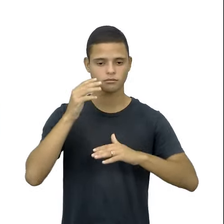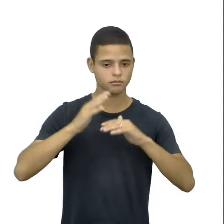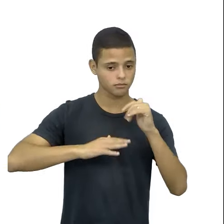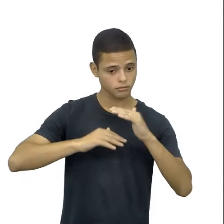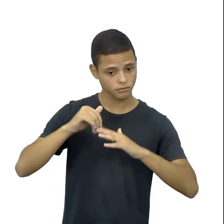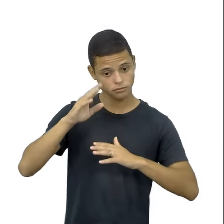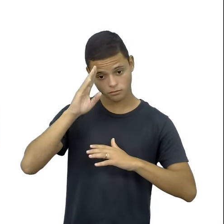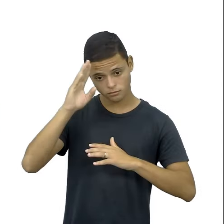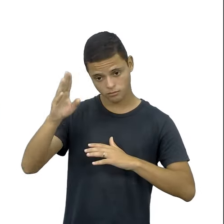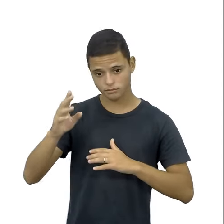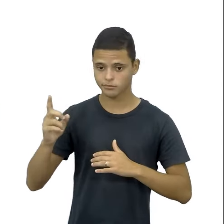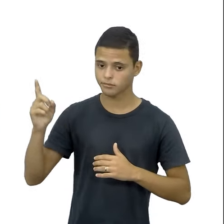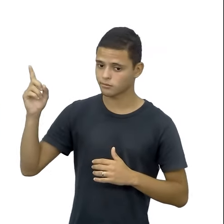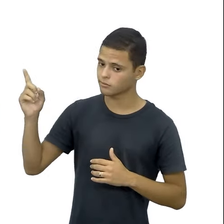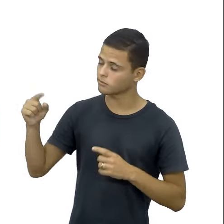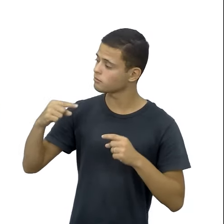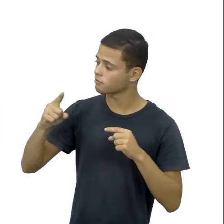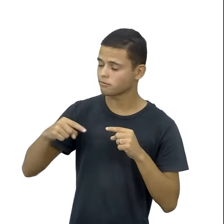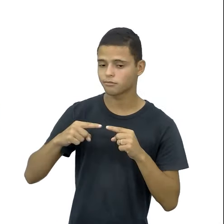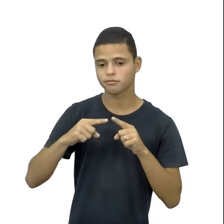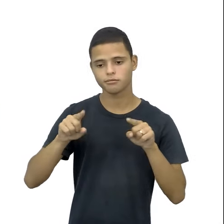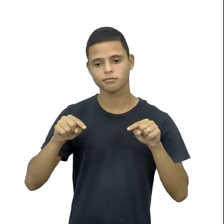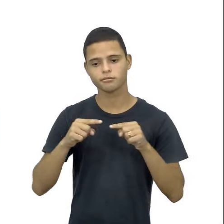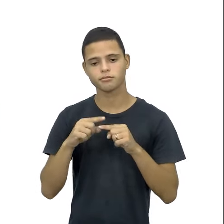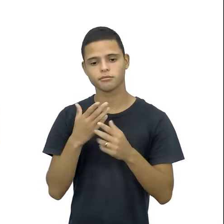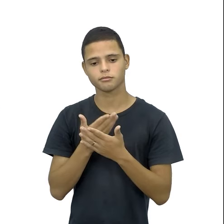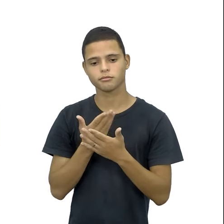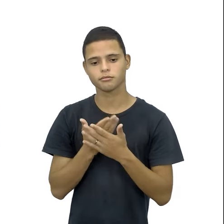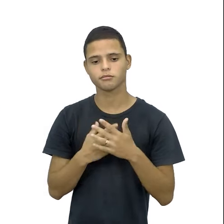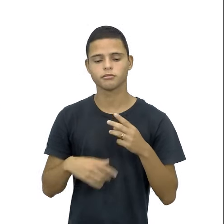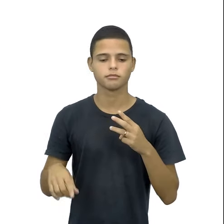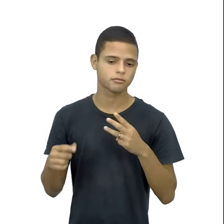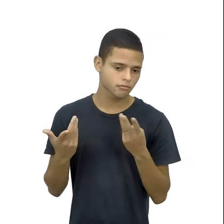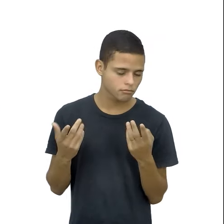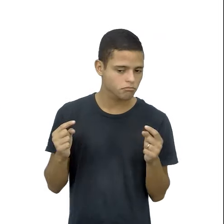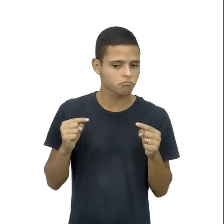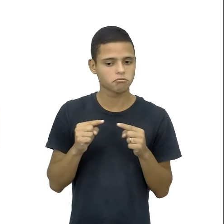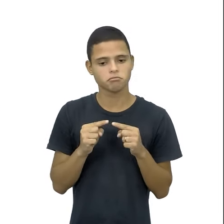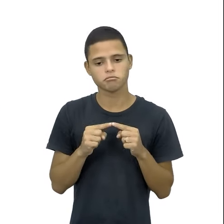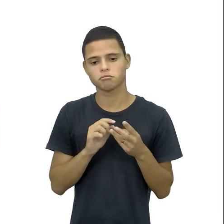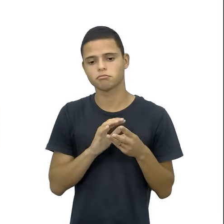as habilidades, aqueles objetivos da aula, se estão de acordo, né, com as